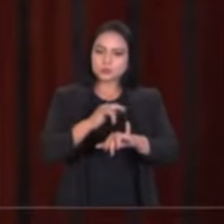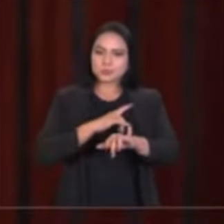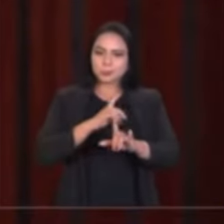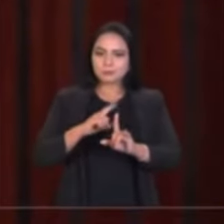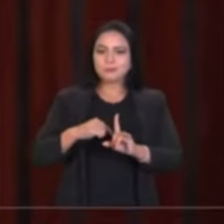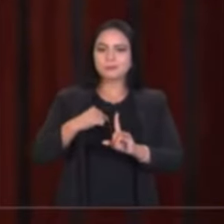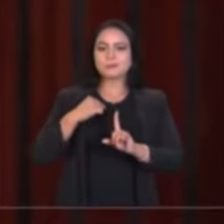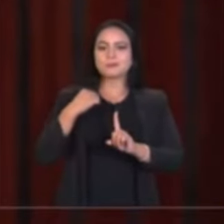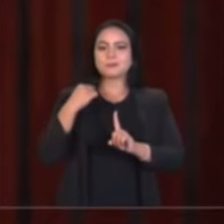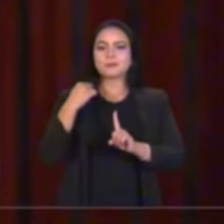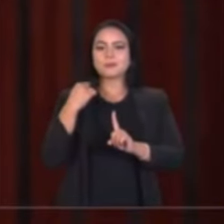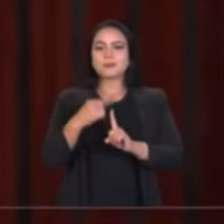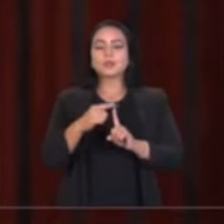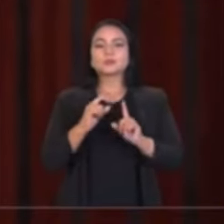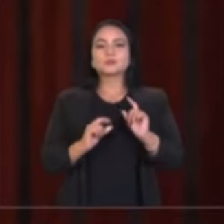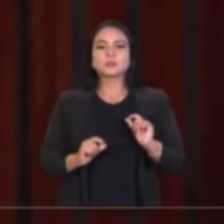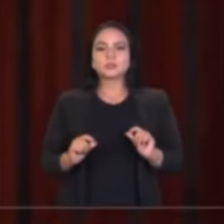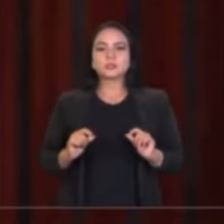mais